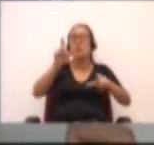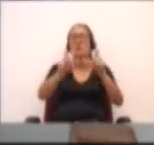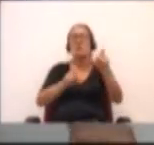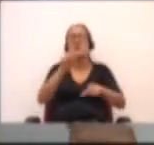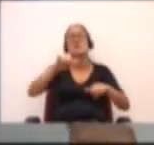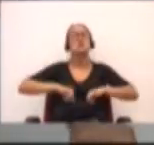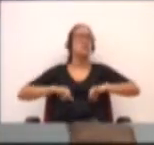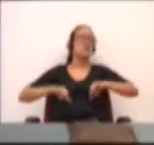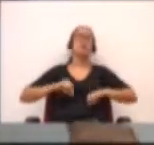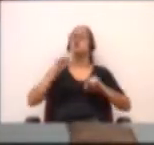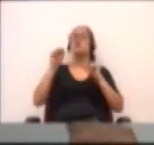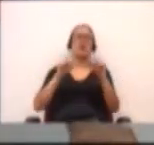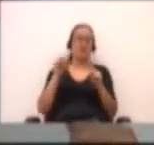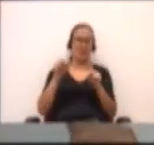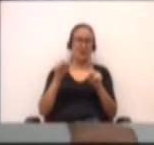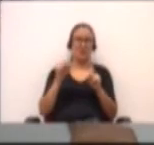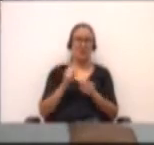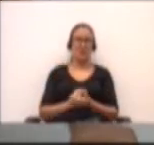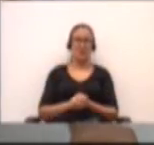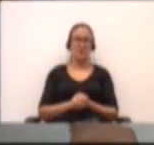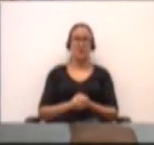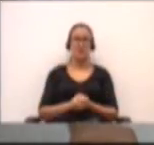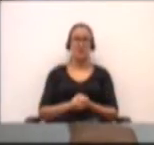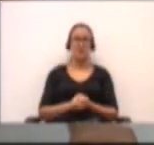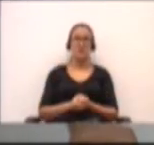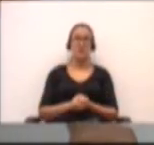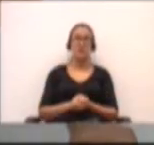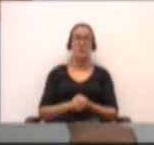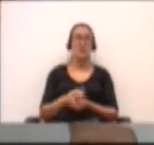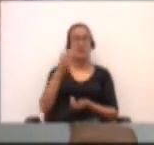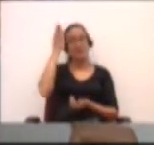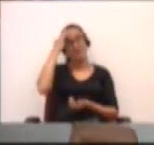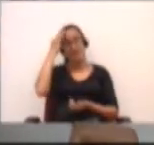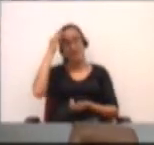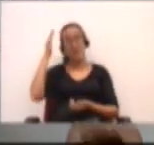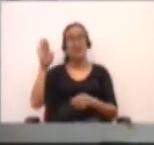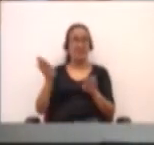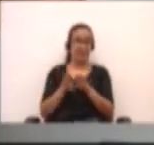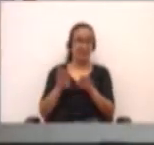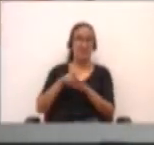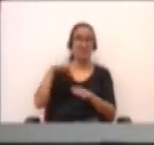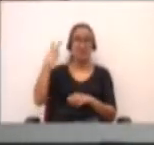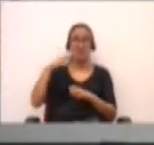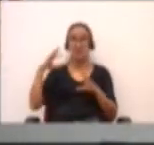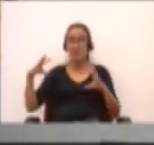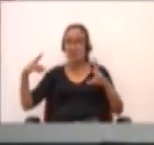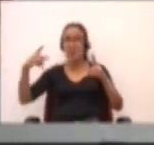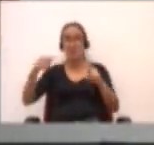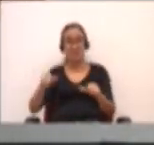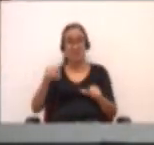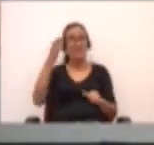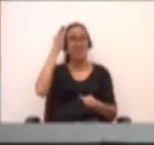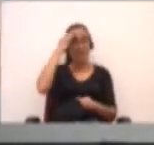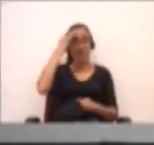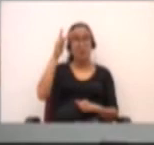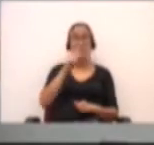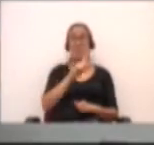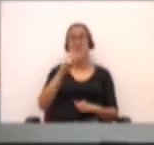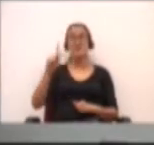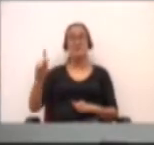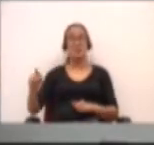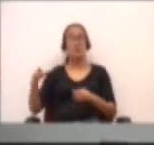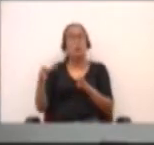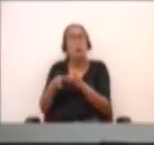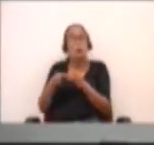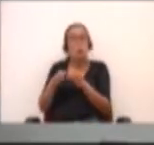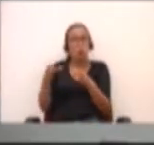E outro questionamento, só para finalizar, que o meu tempo acabou, eu gostaria de saber se os nobres vereadores sabem quem que é o presidente do Conselho